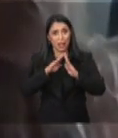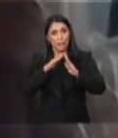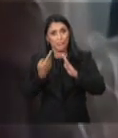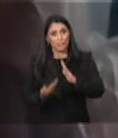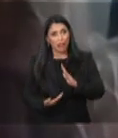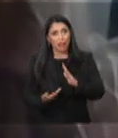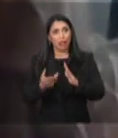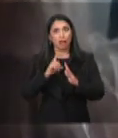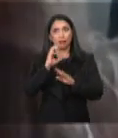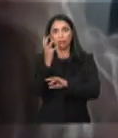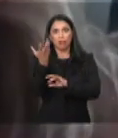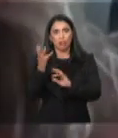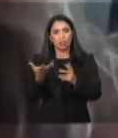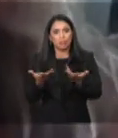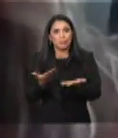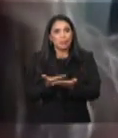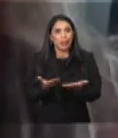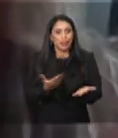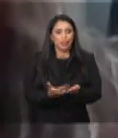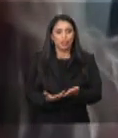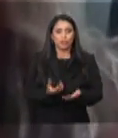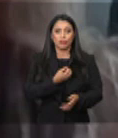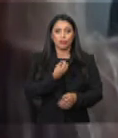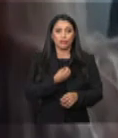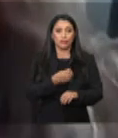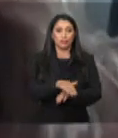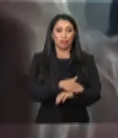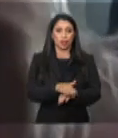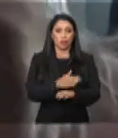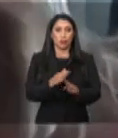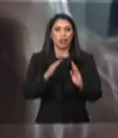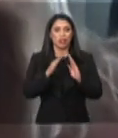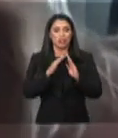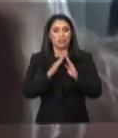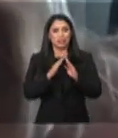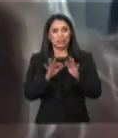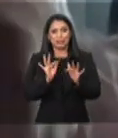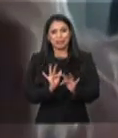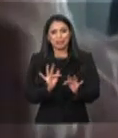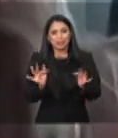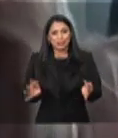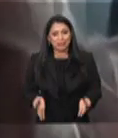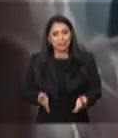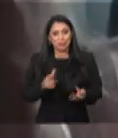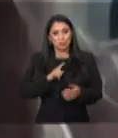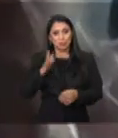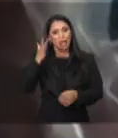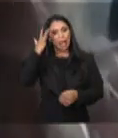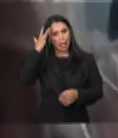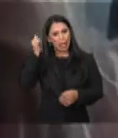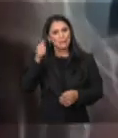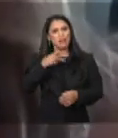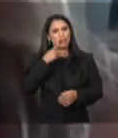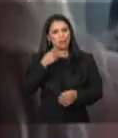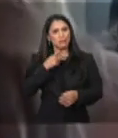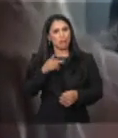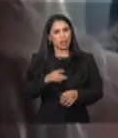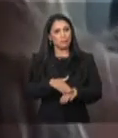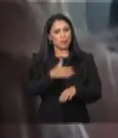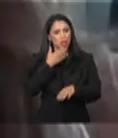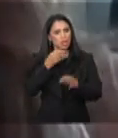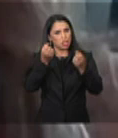em virtude de eventos extremos falando de moradias precárias que eu acredito que amanhã o pessoal do Observatório vai falar melhor